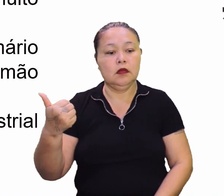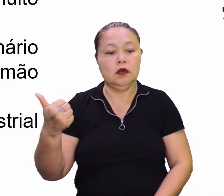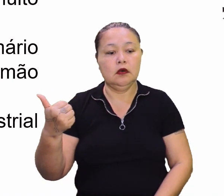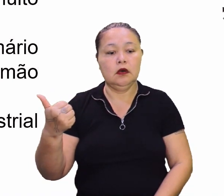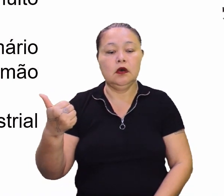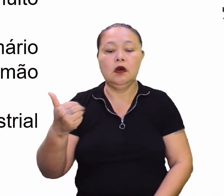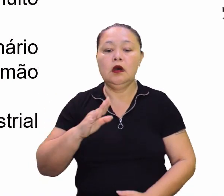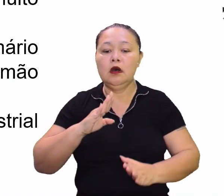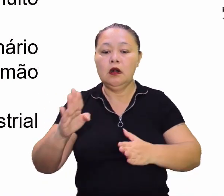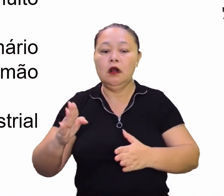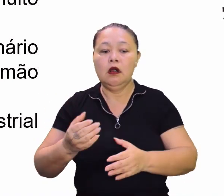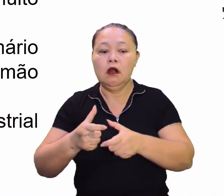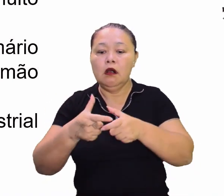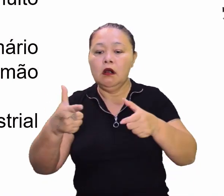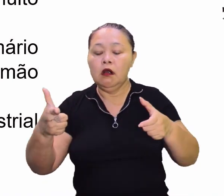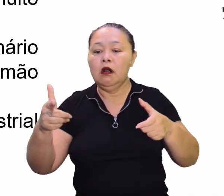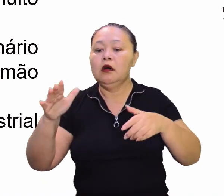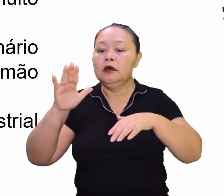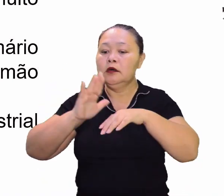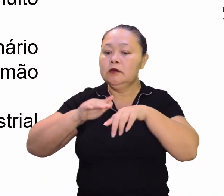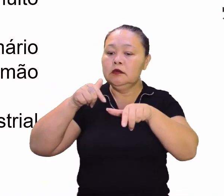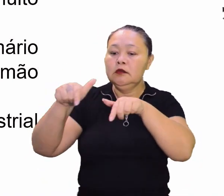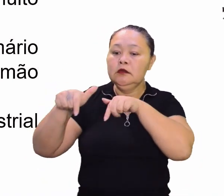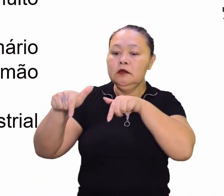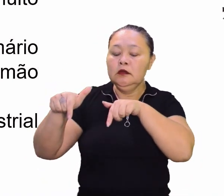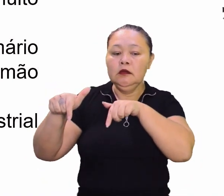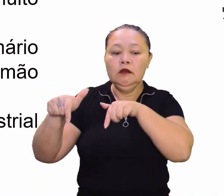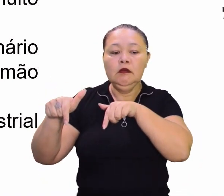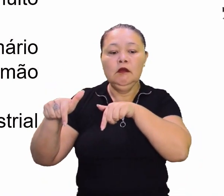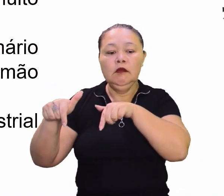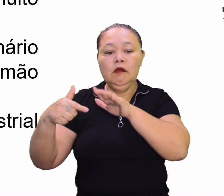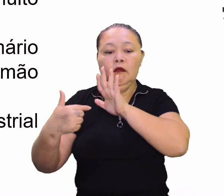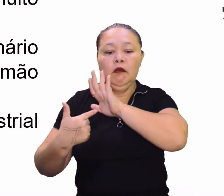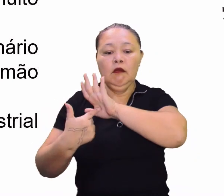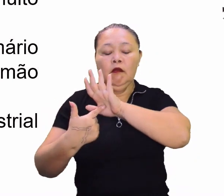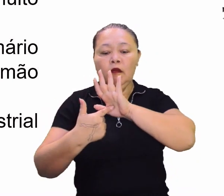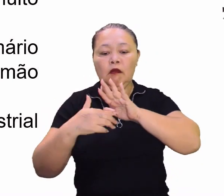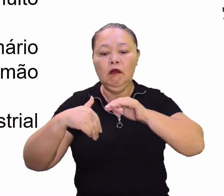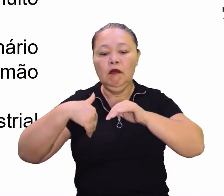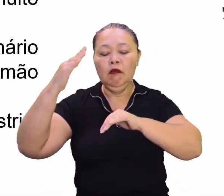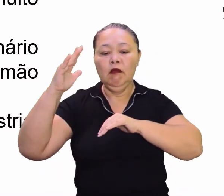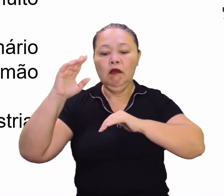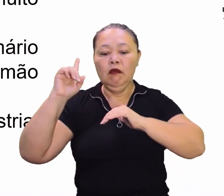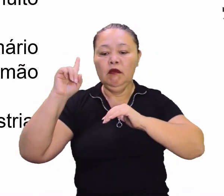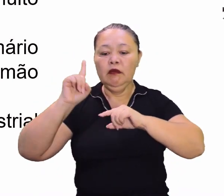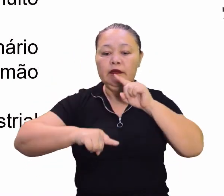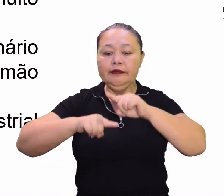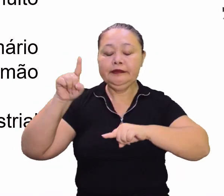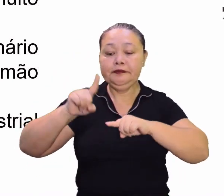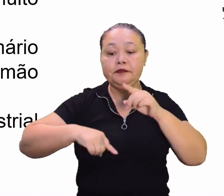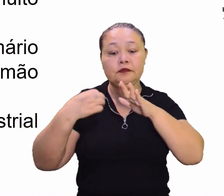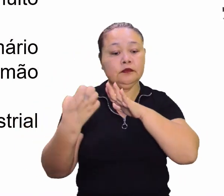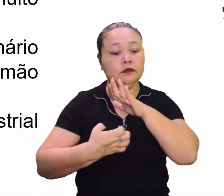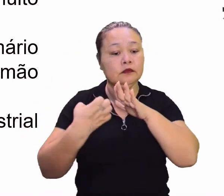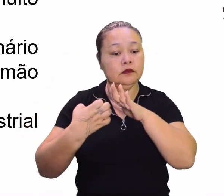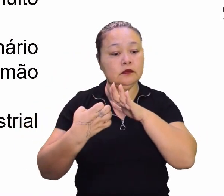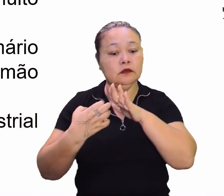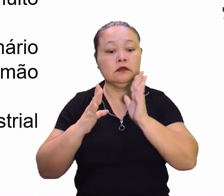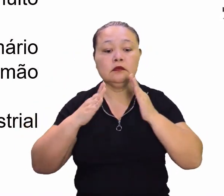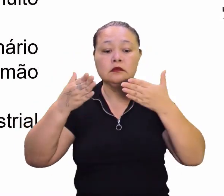com emprego de numerosa mão de obra. D, apresentarem elevada produção